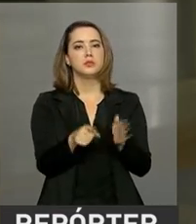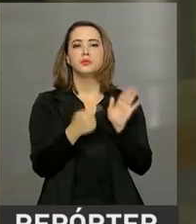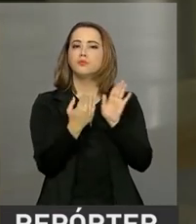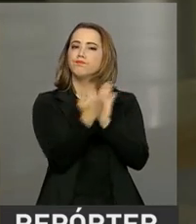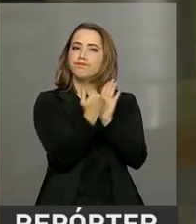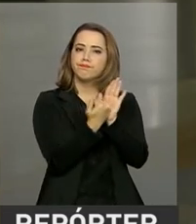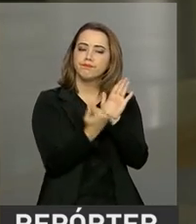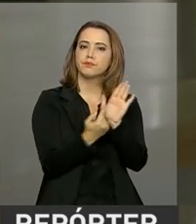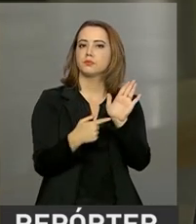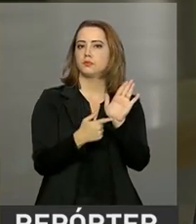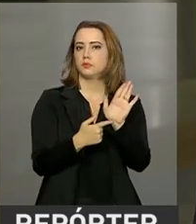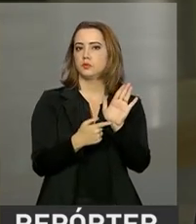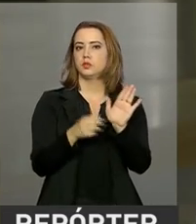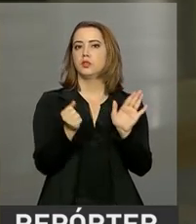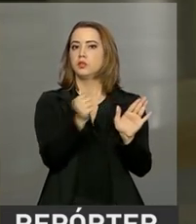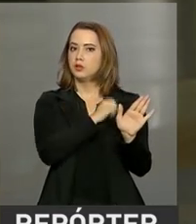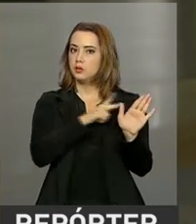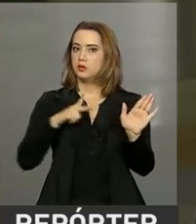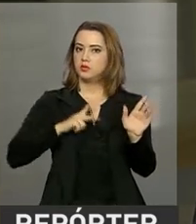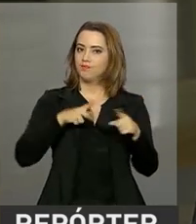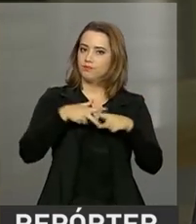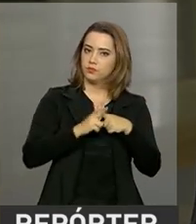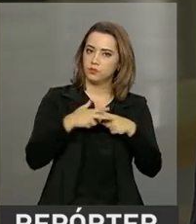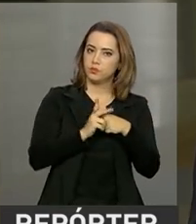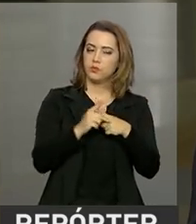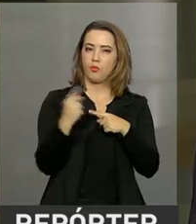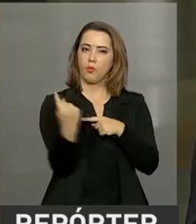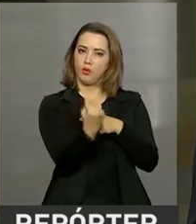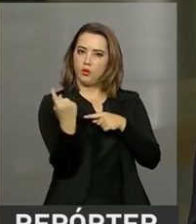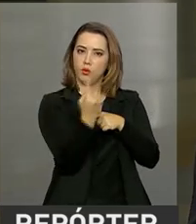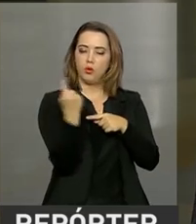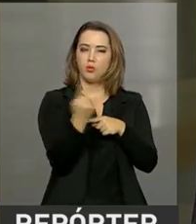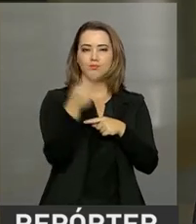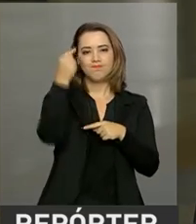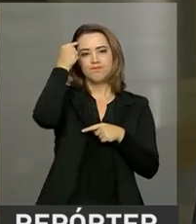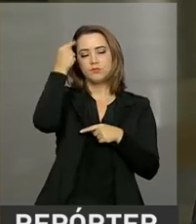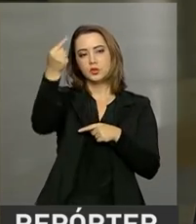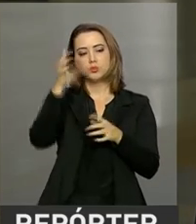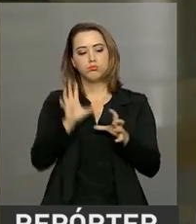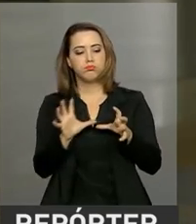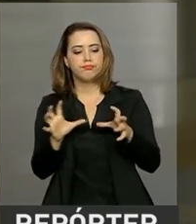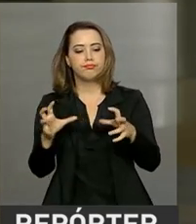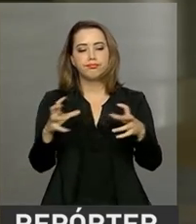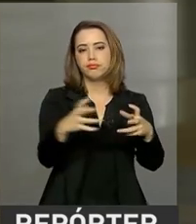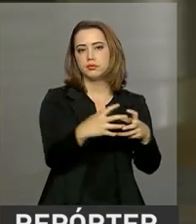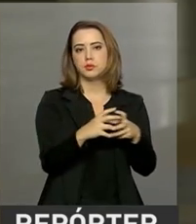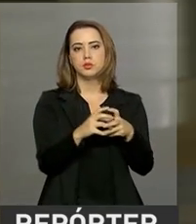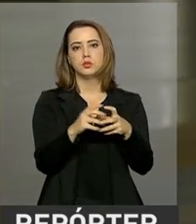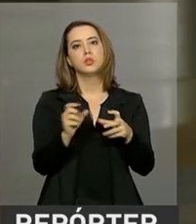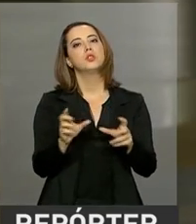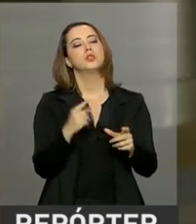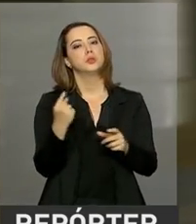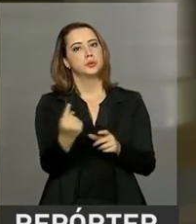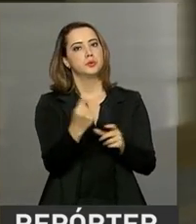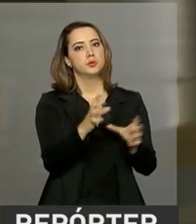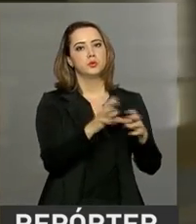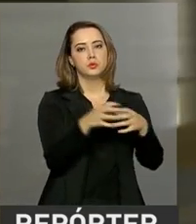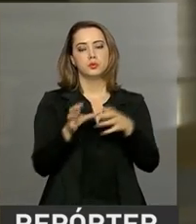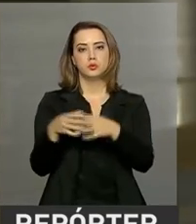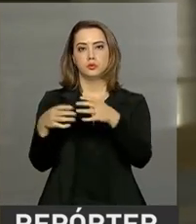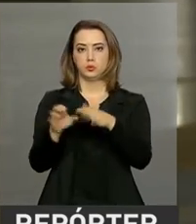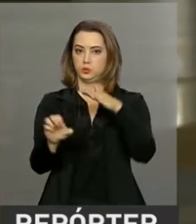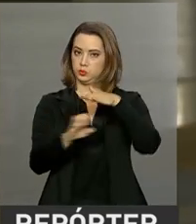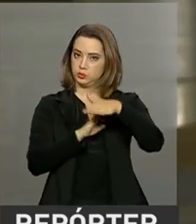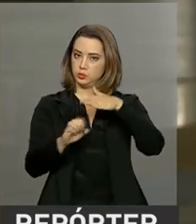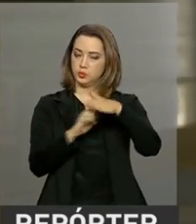reforma da Previdência Social uma ideia consensuada envolvendo todas as categorias patronais no país Então